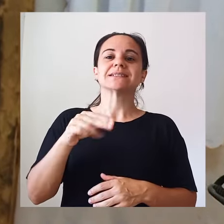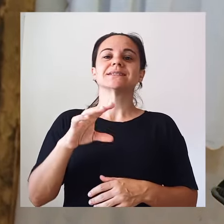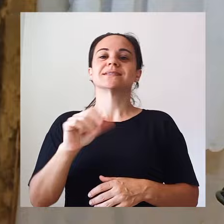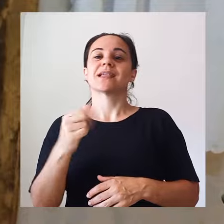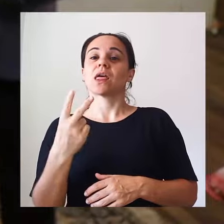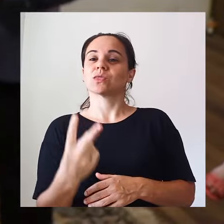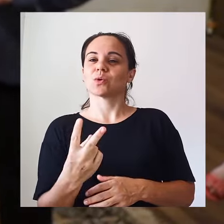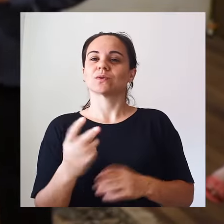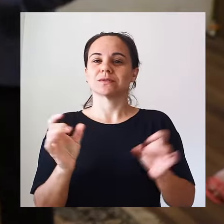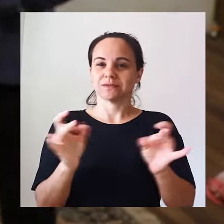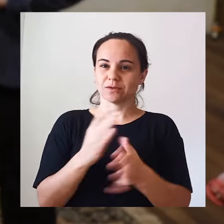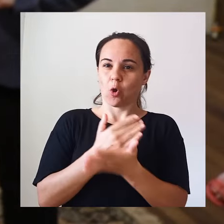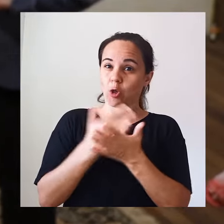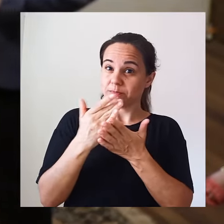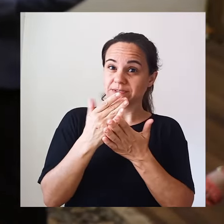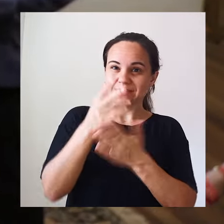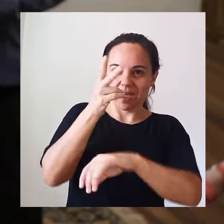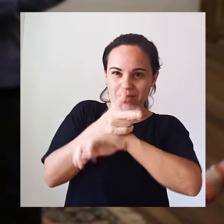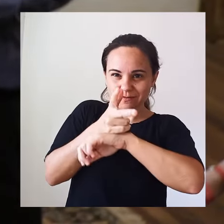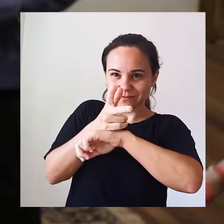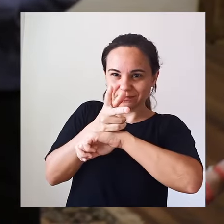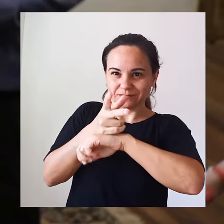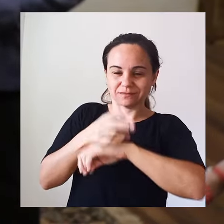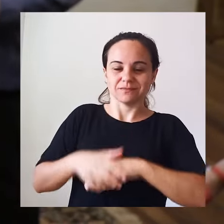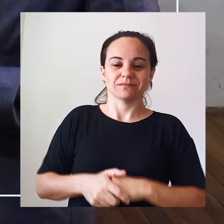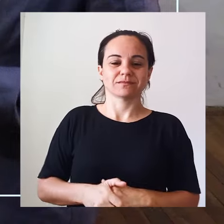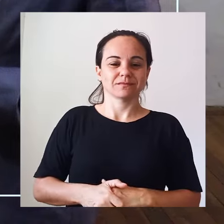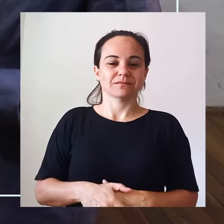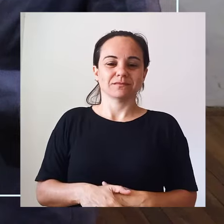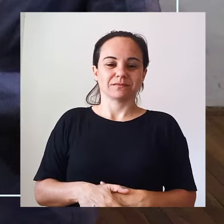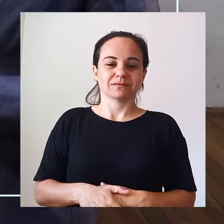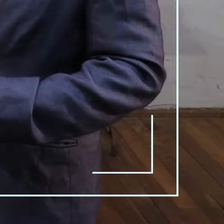lá! Gravando!